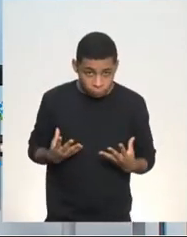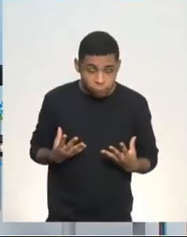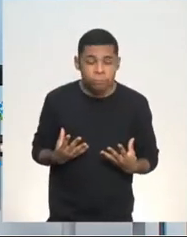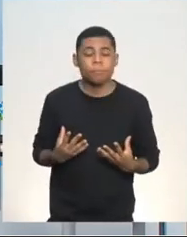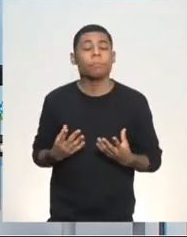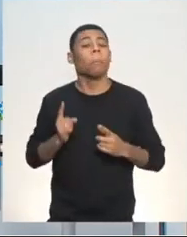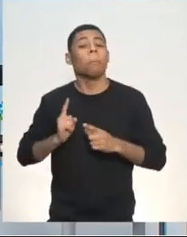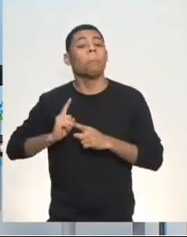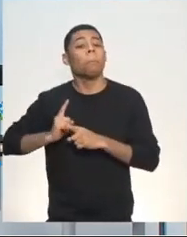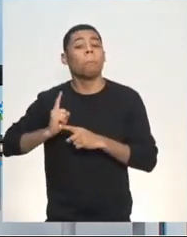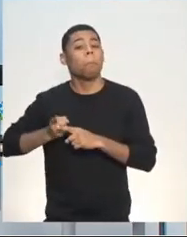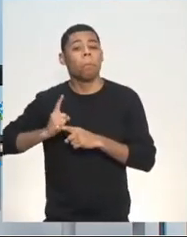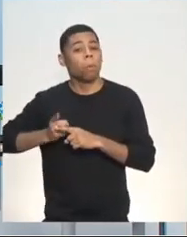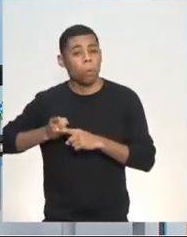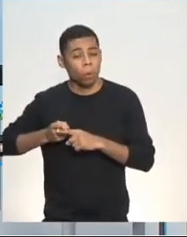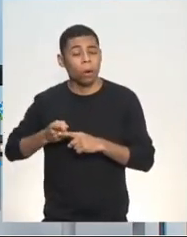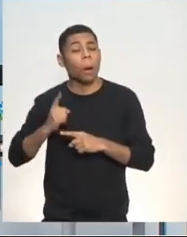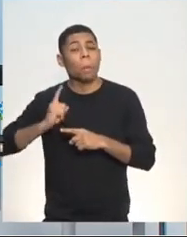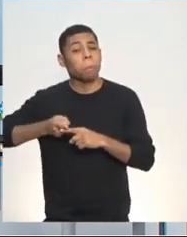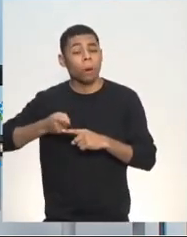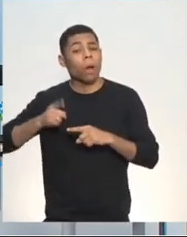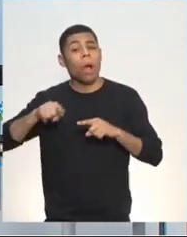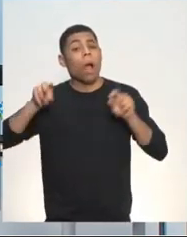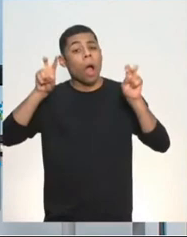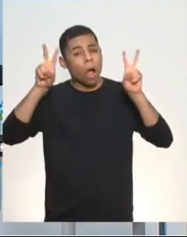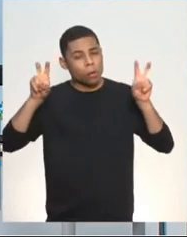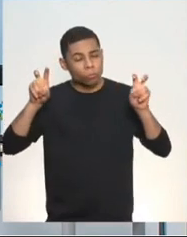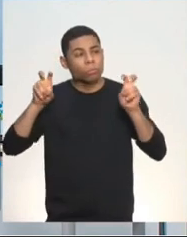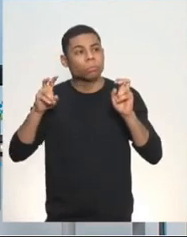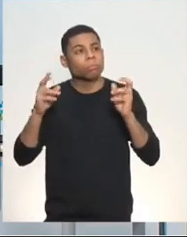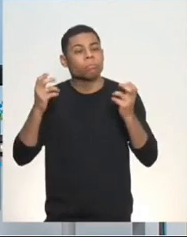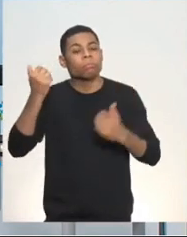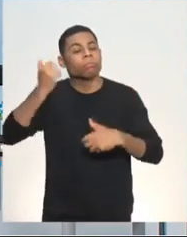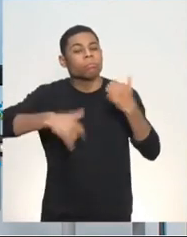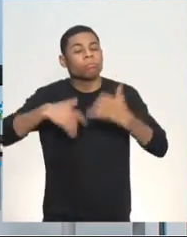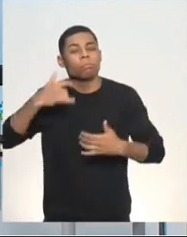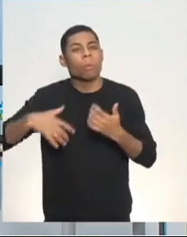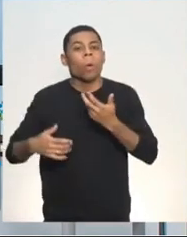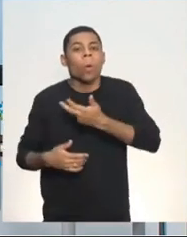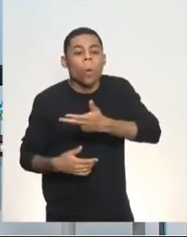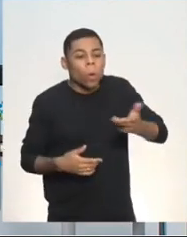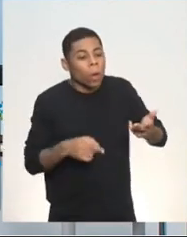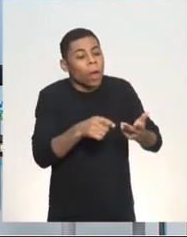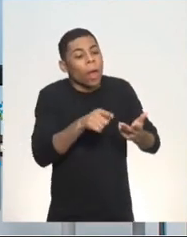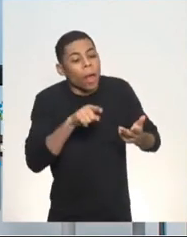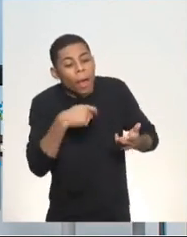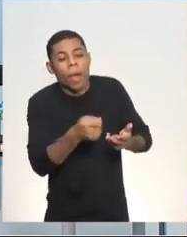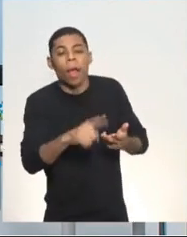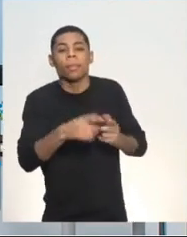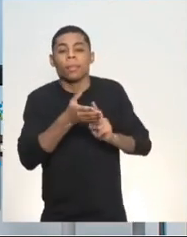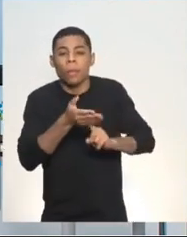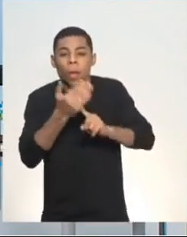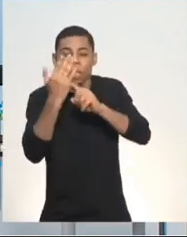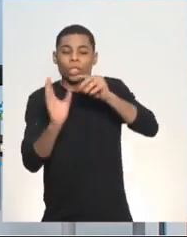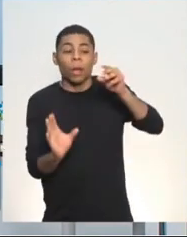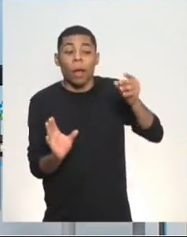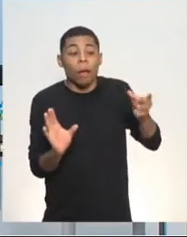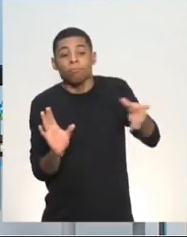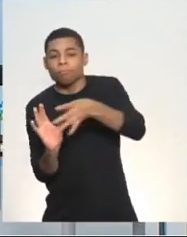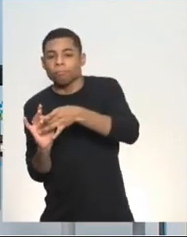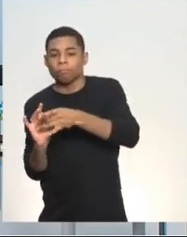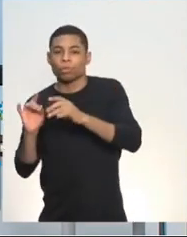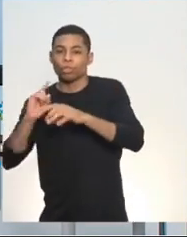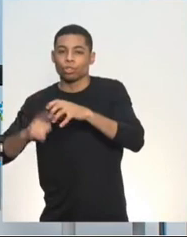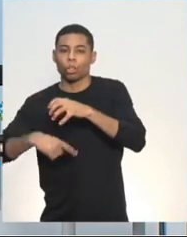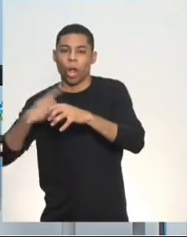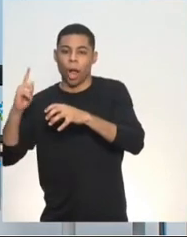até porque é um assunto aí que fala sobre questões tecnológicas na geografia,